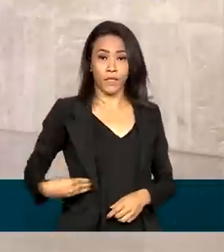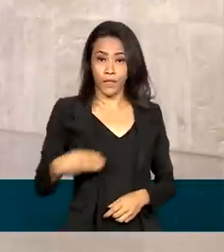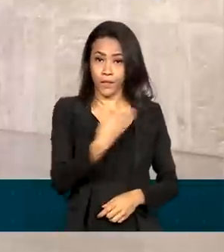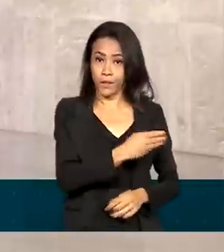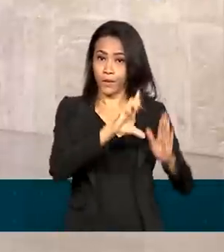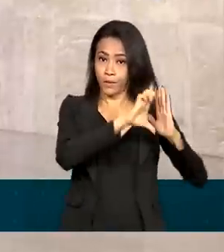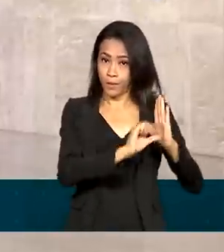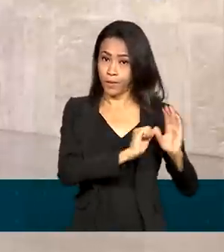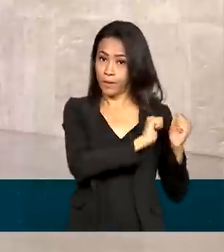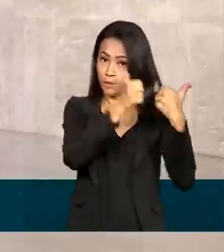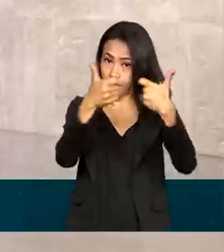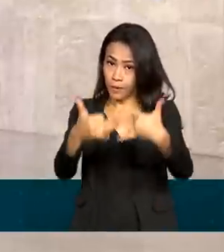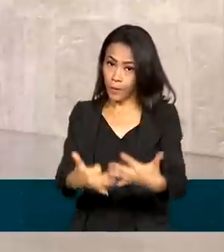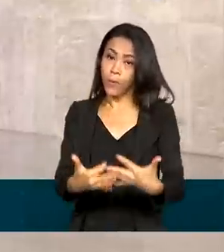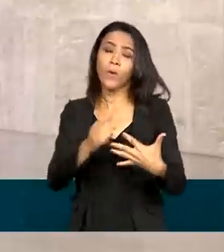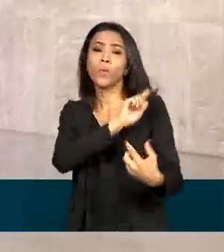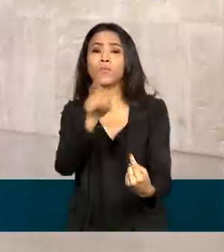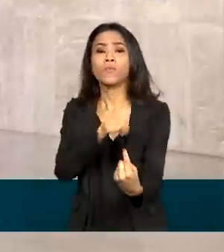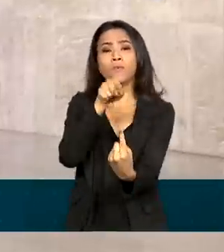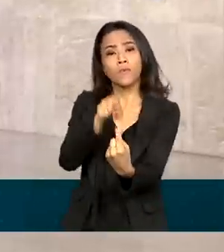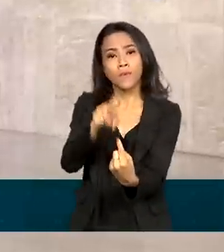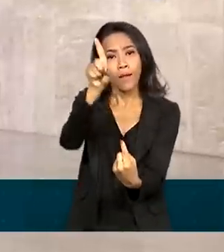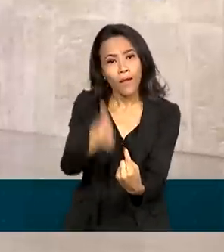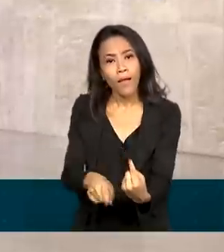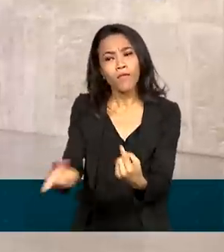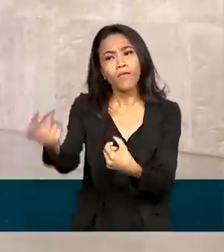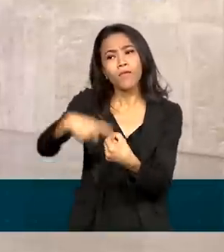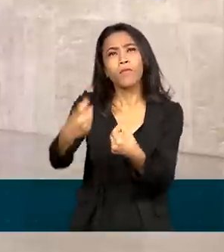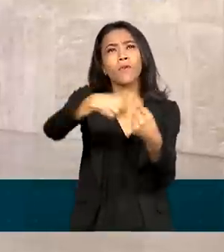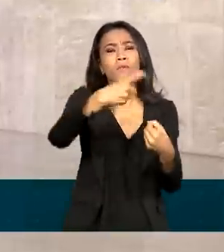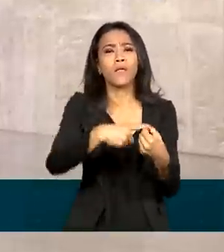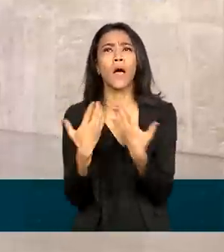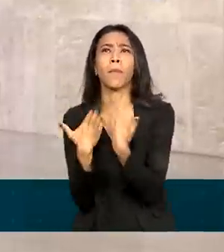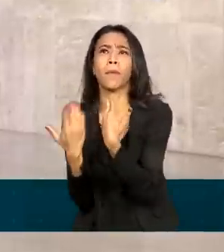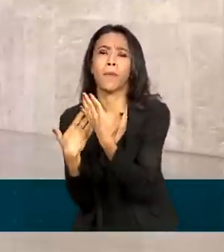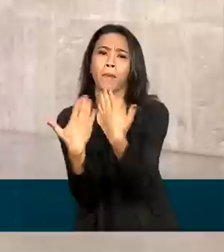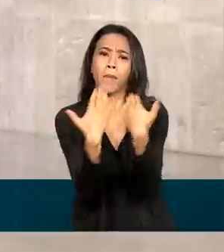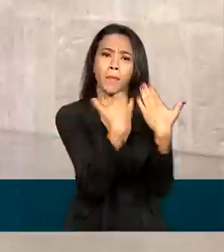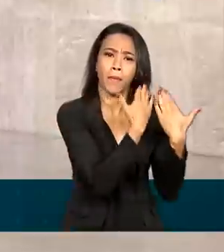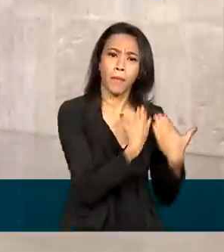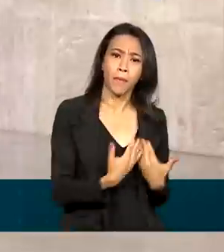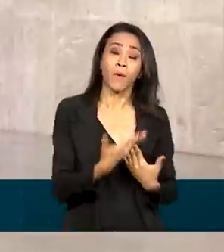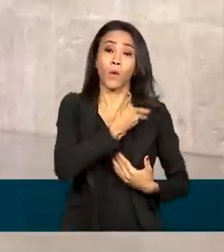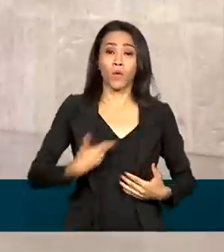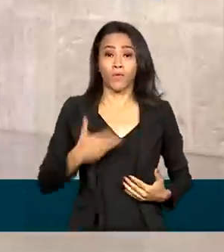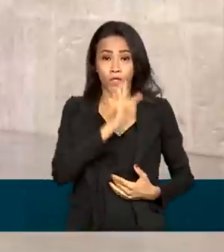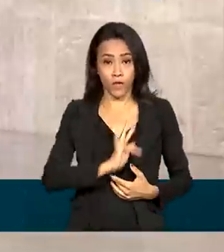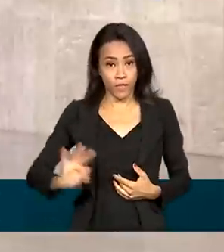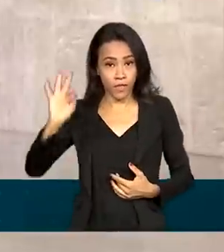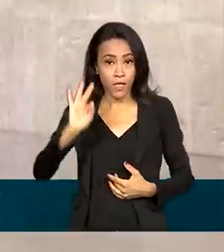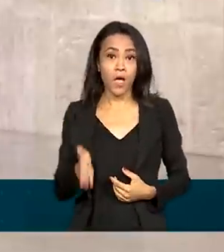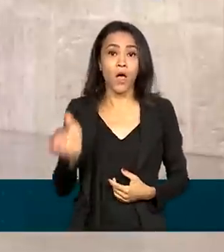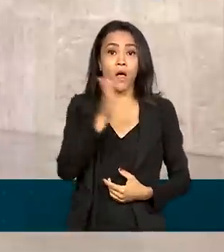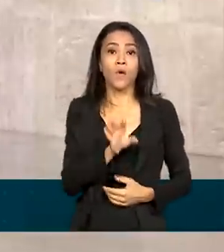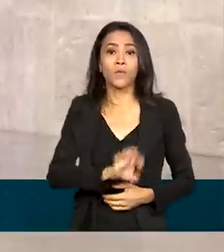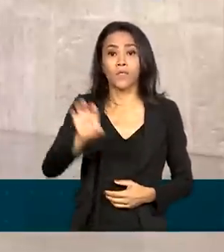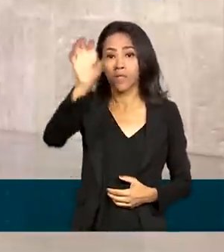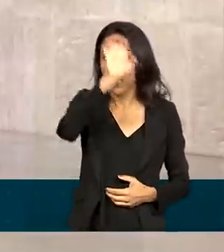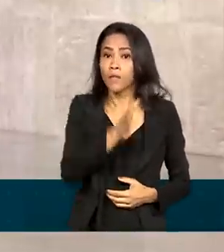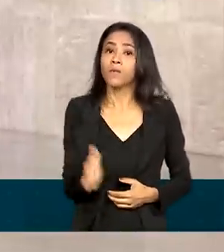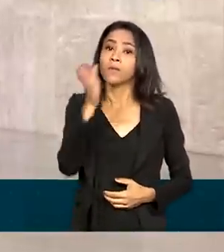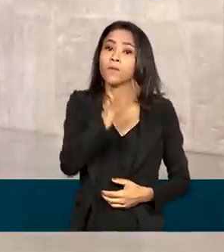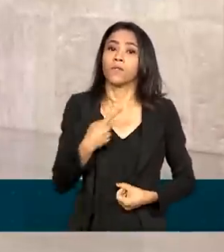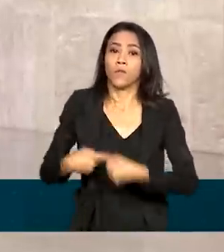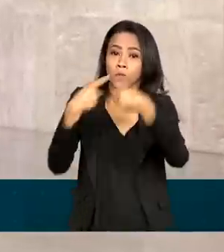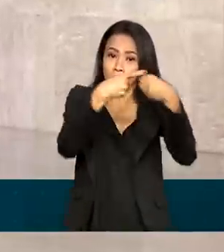é a ideia é retomar né as relações federativas do com a união estados e municípios né